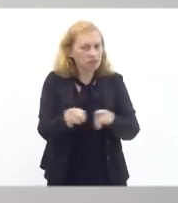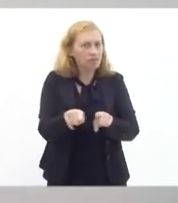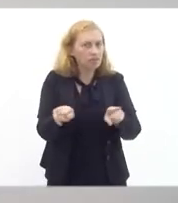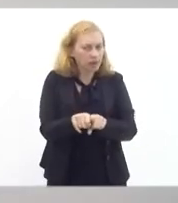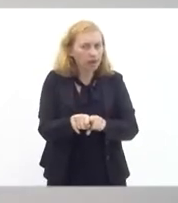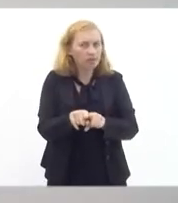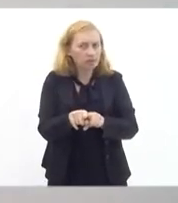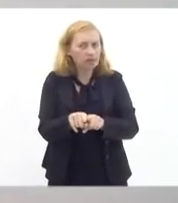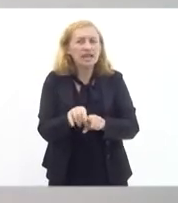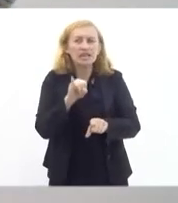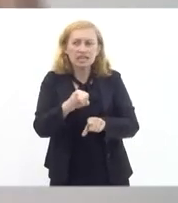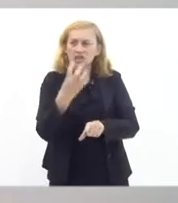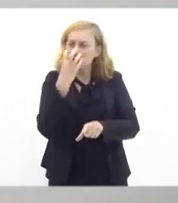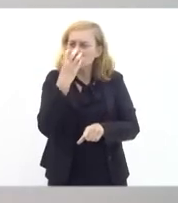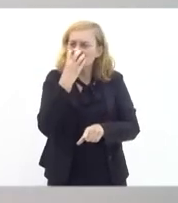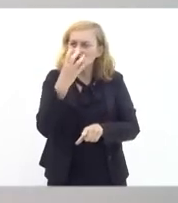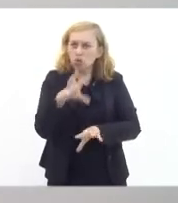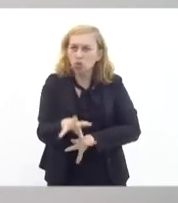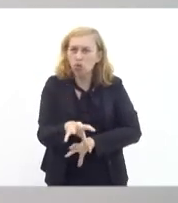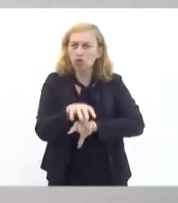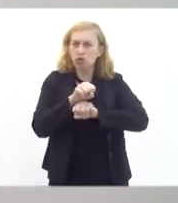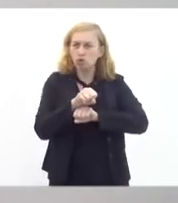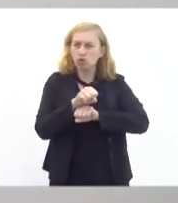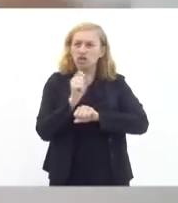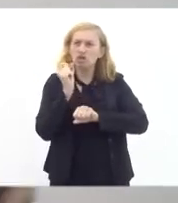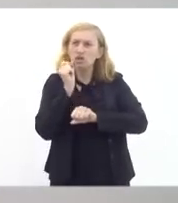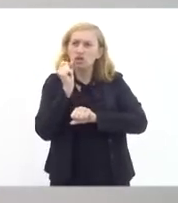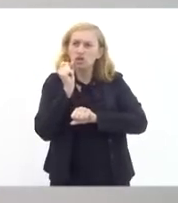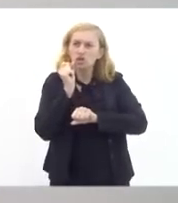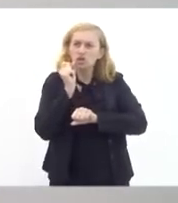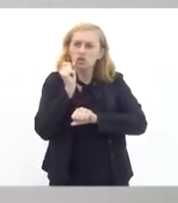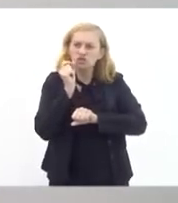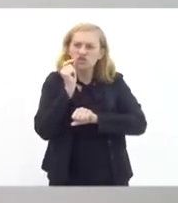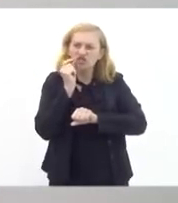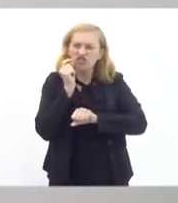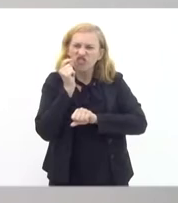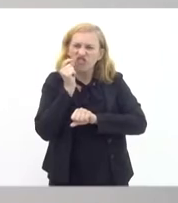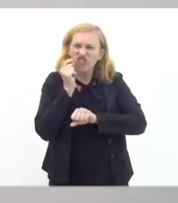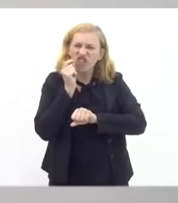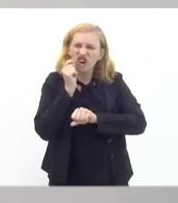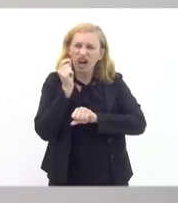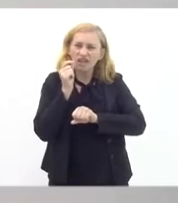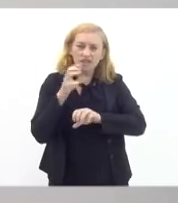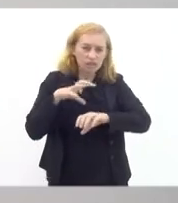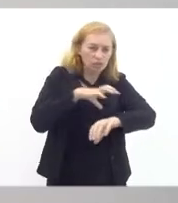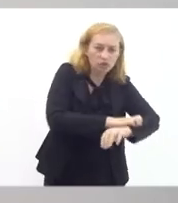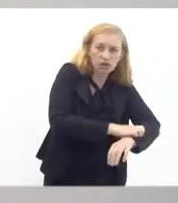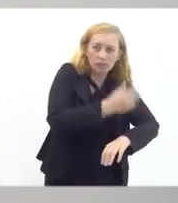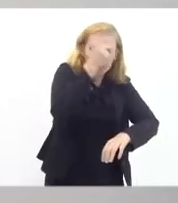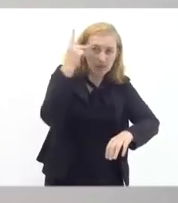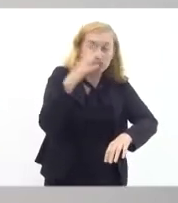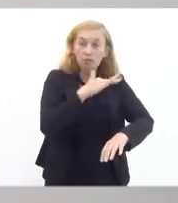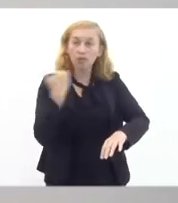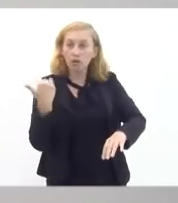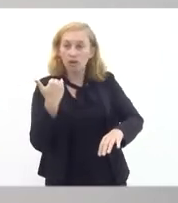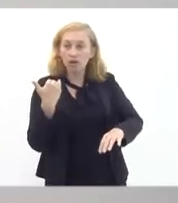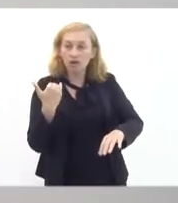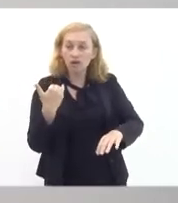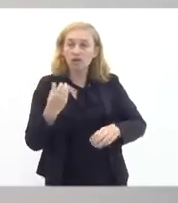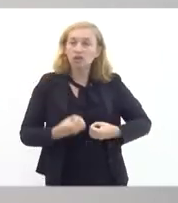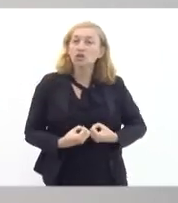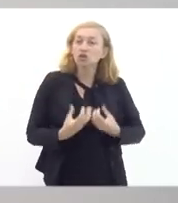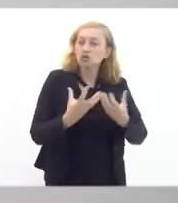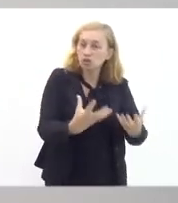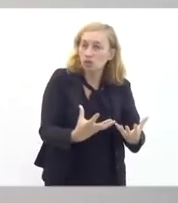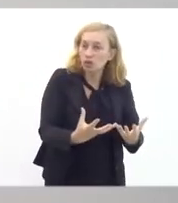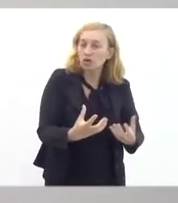Se um cachorro pegar uma doença aí do xixi do rato e morder uma pessoa, a pessoa morre. Nós doamos... O Brasil Kennel Club